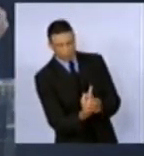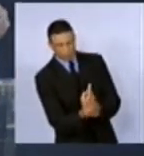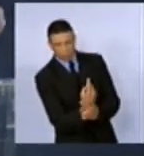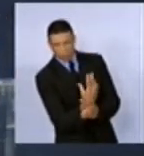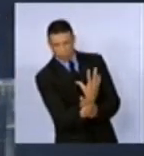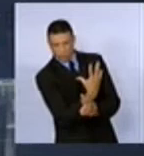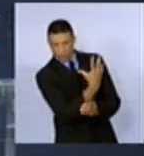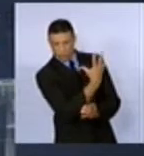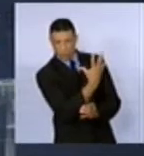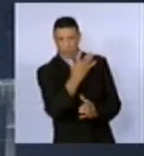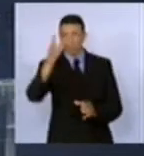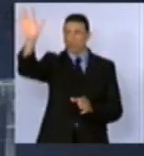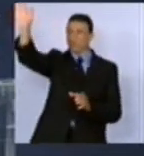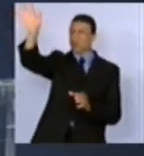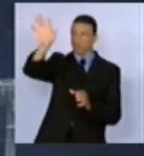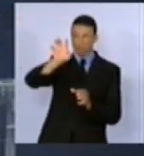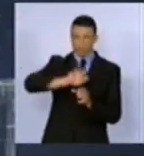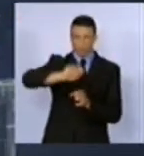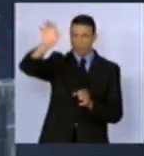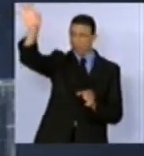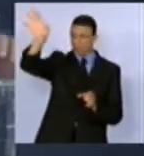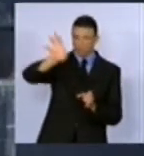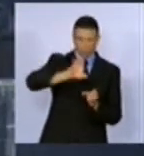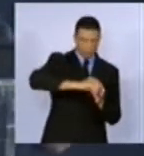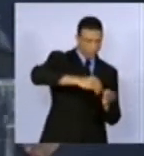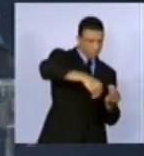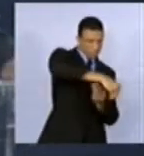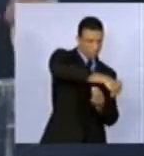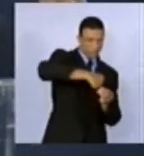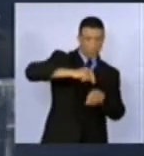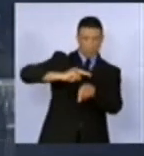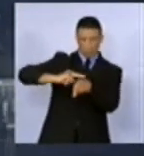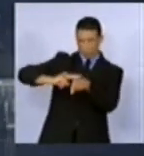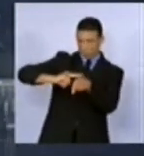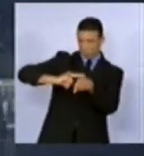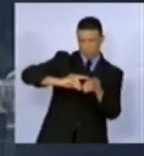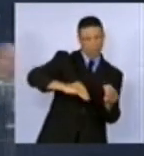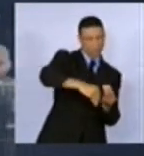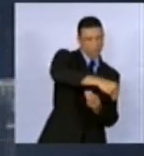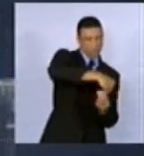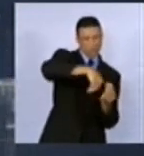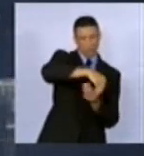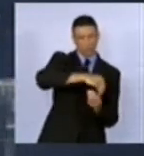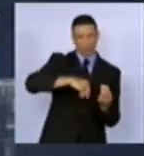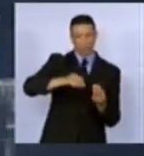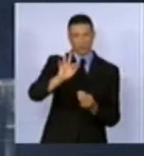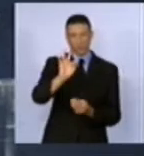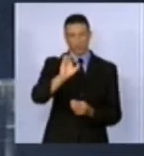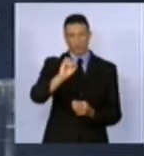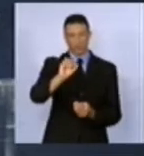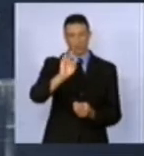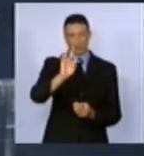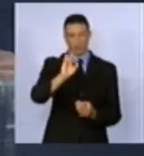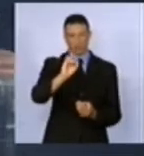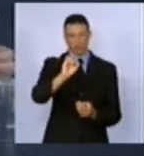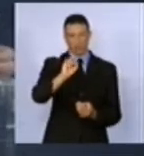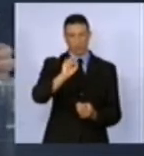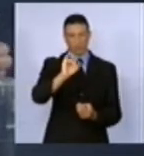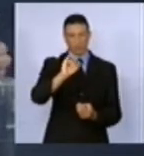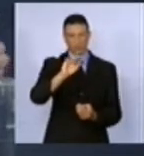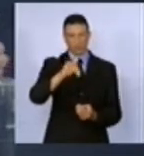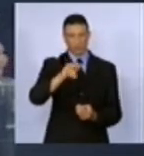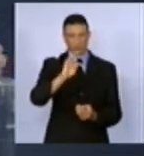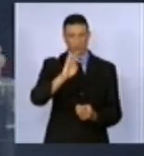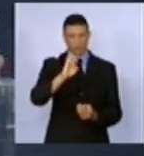da Atmosfera pelo processo de fotossíntese quando abecom o som da matéria orgânica esse carbono é